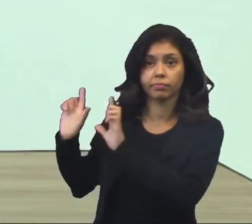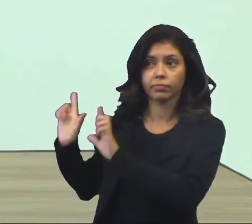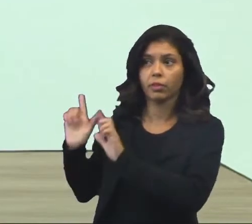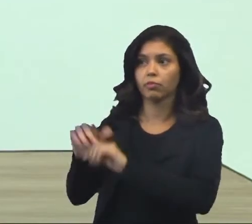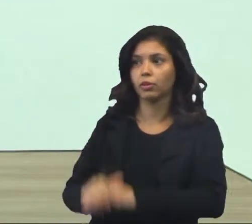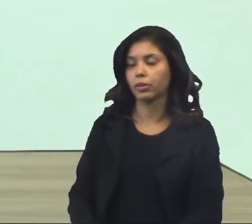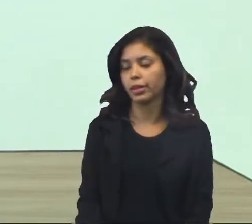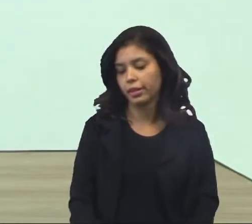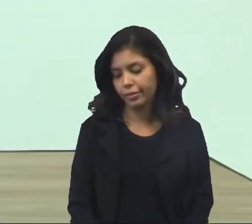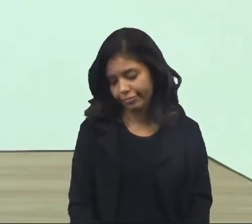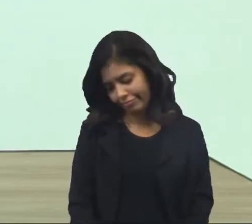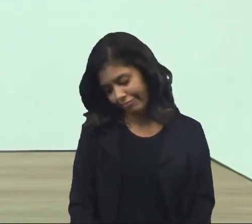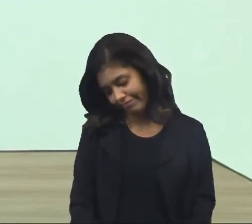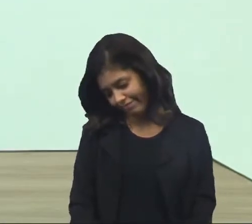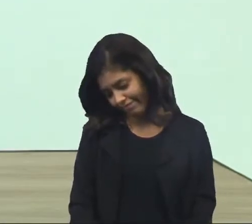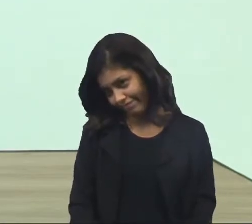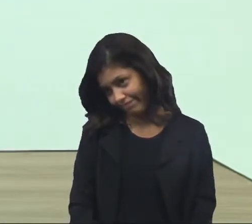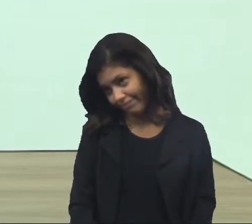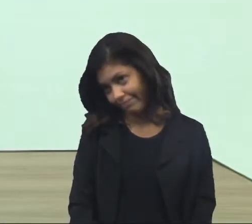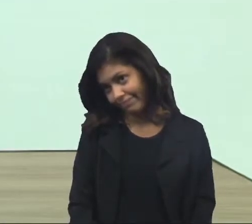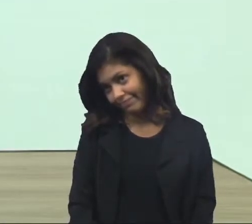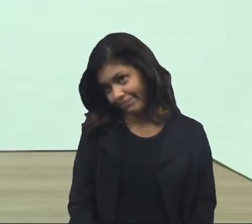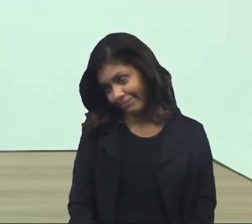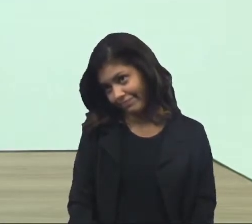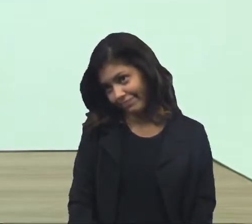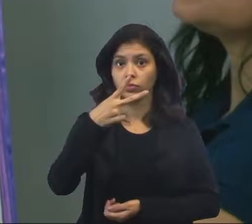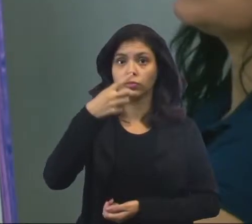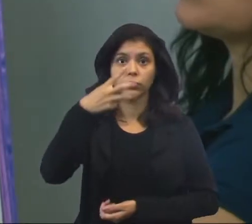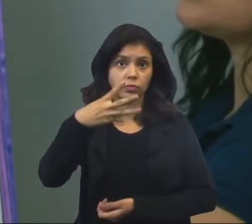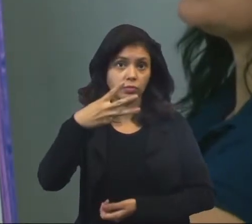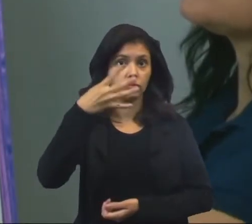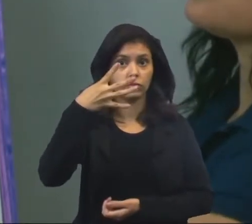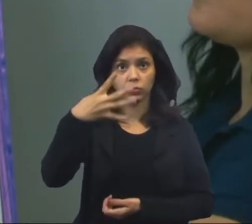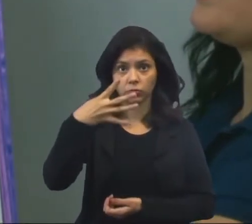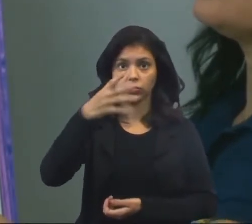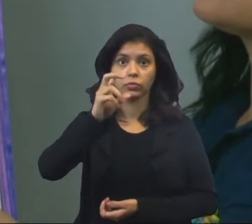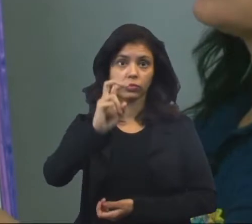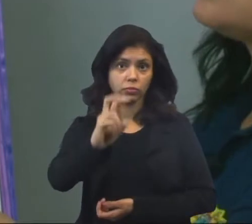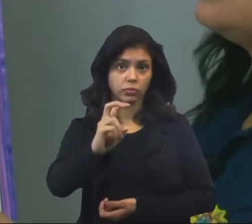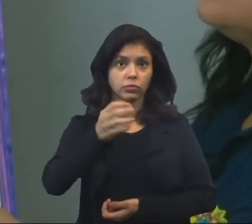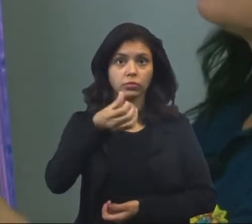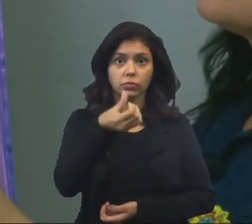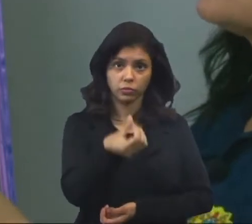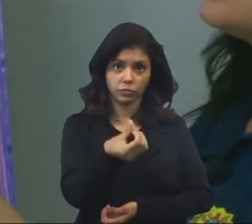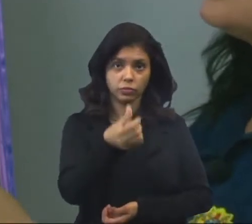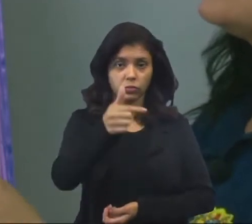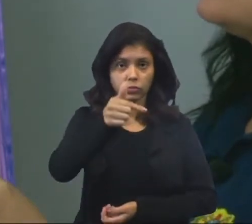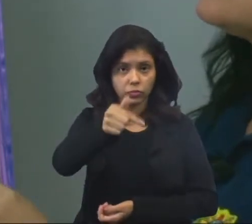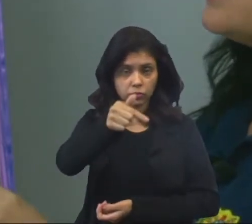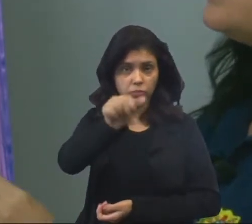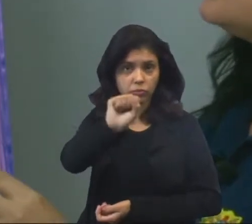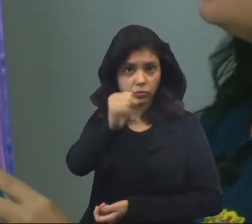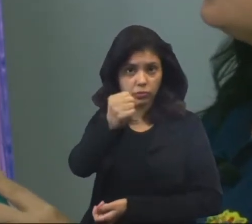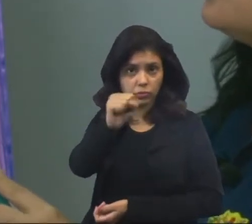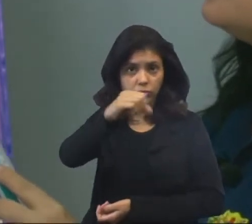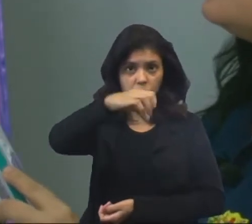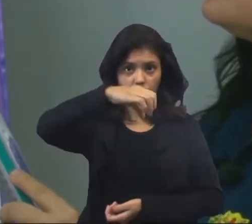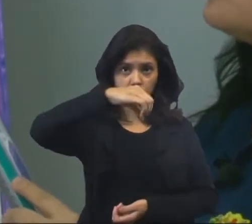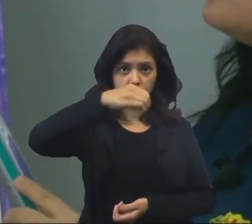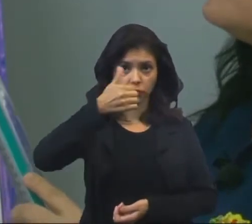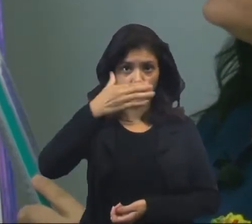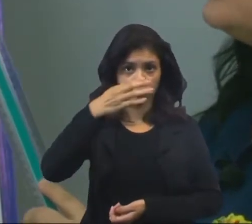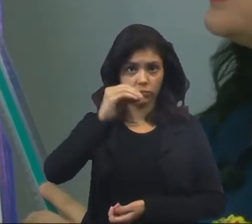falei, de 1 em 1, eu começo 1, 2, 3, 4, 5, 6, 7,